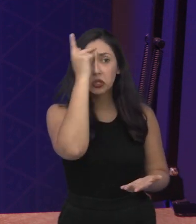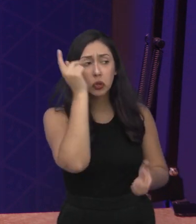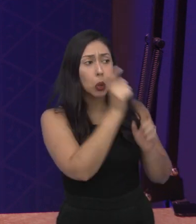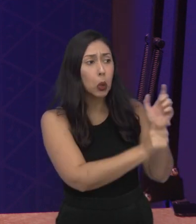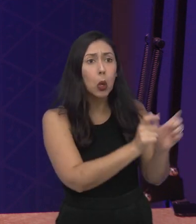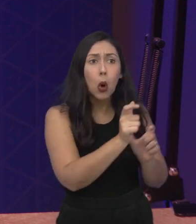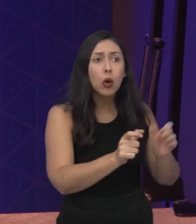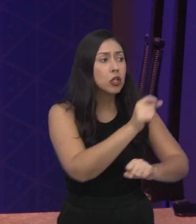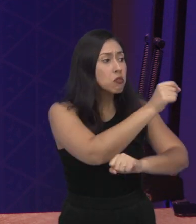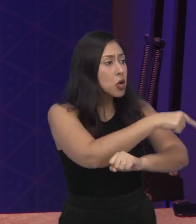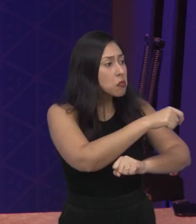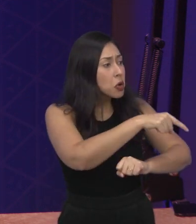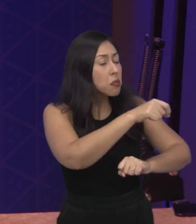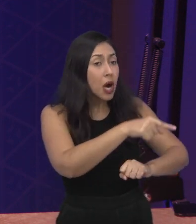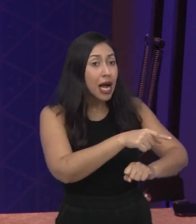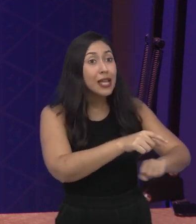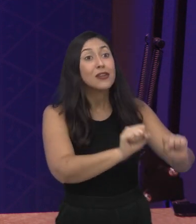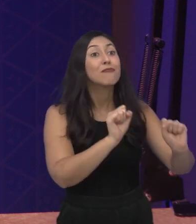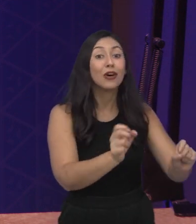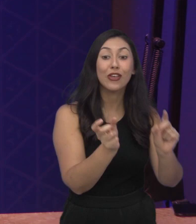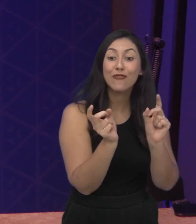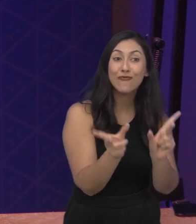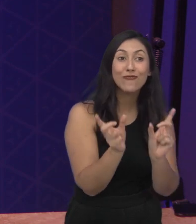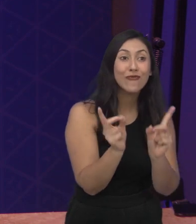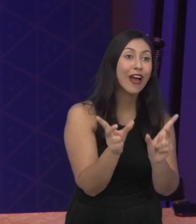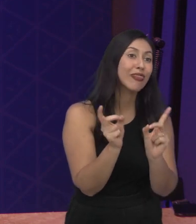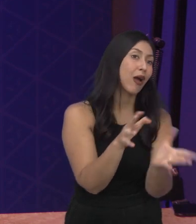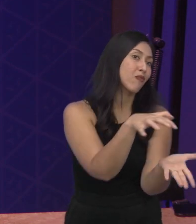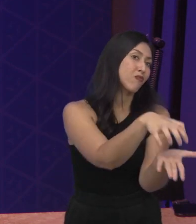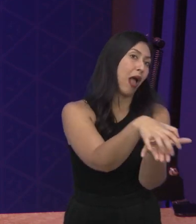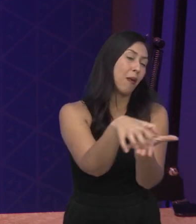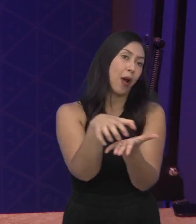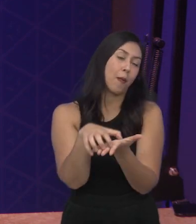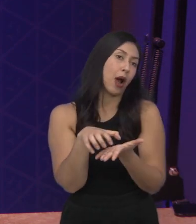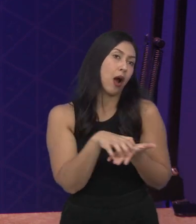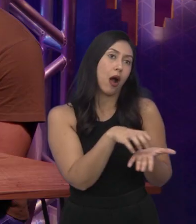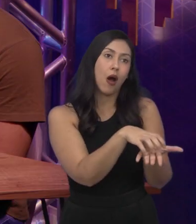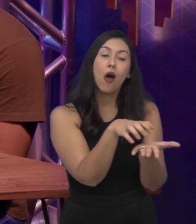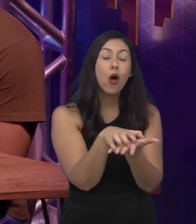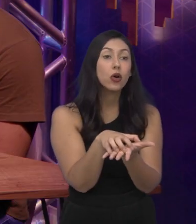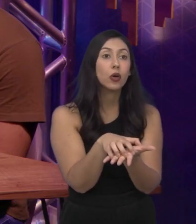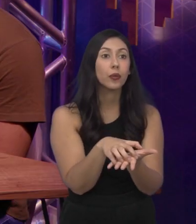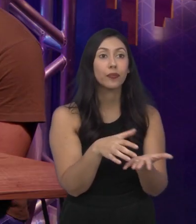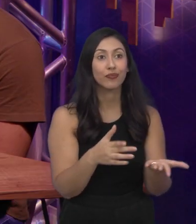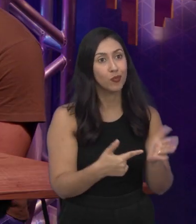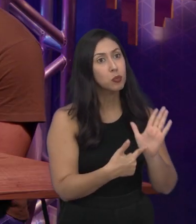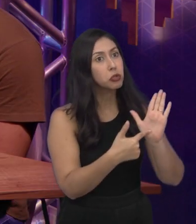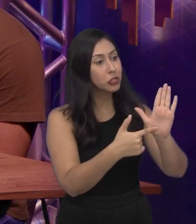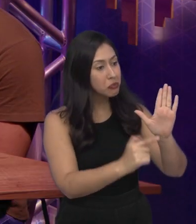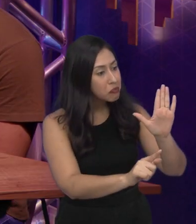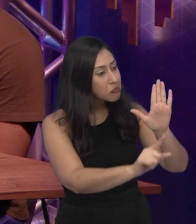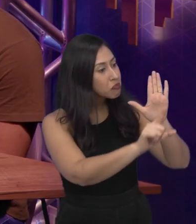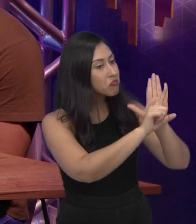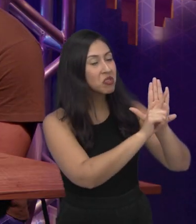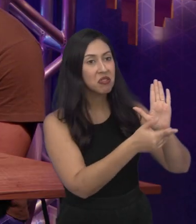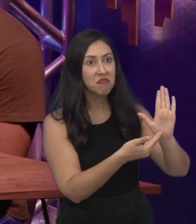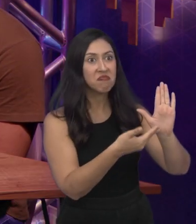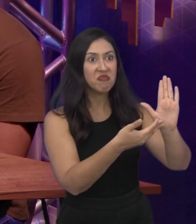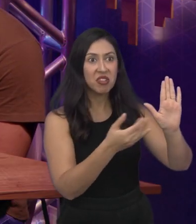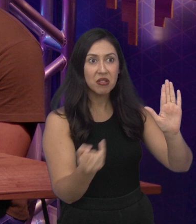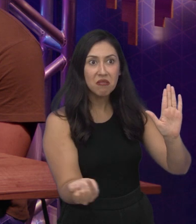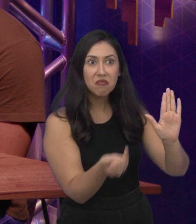e associações vendam seus produtos a órgãos públicos. Então, aqui citando uma lei bem importante, né,